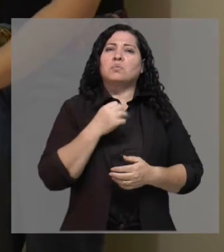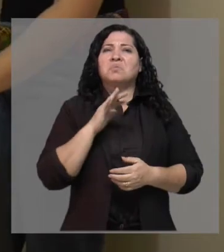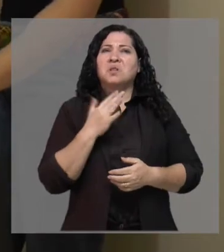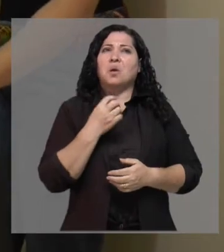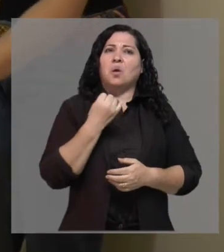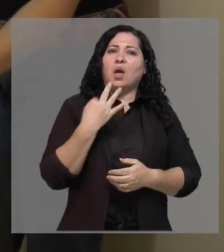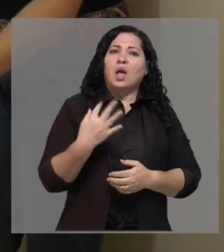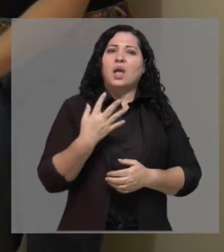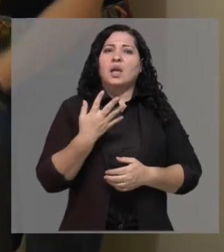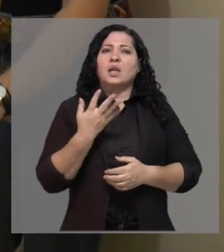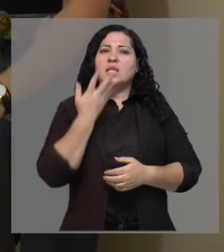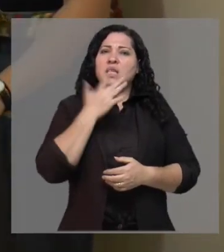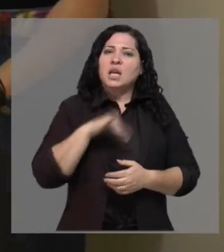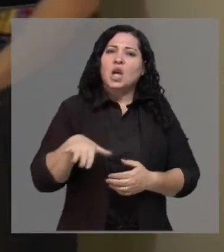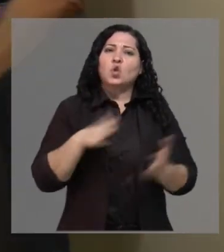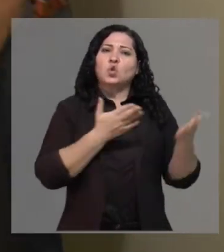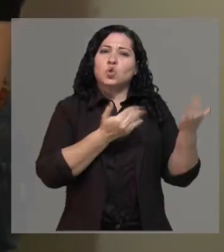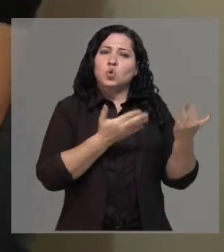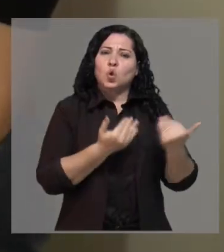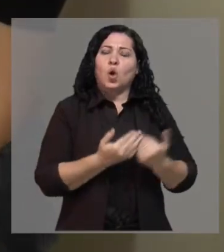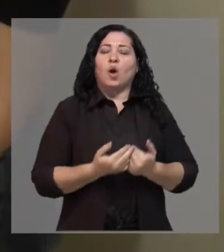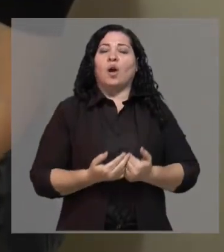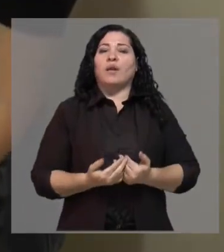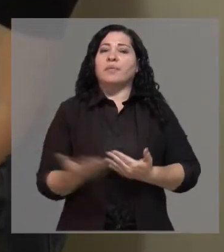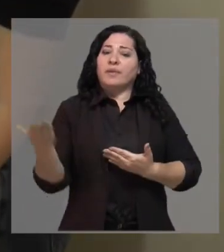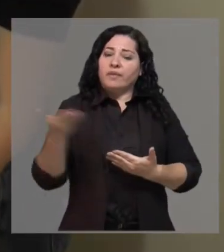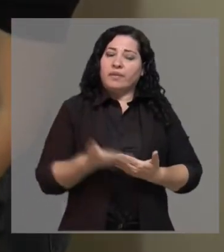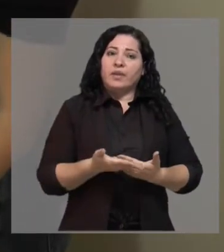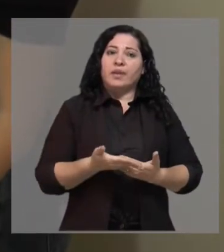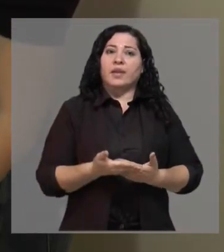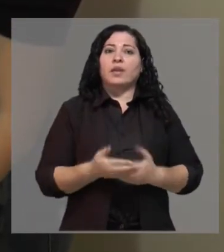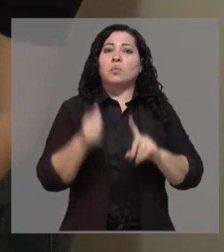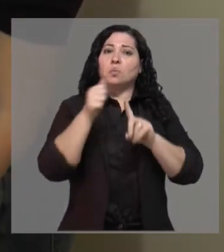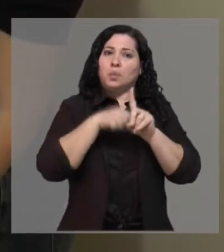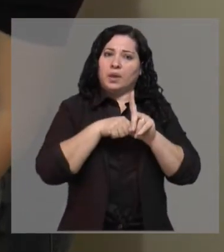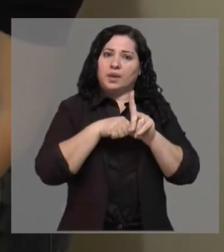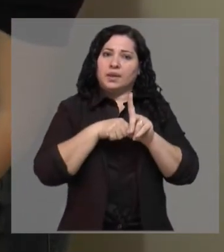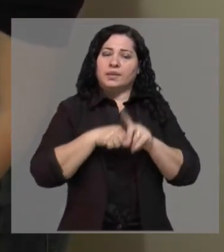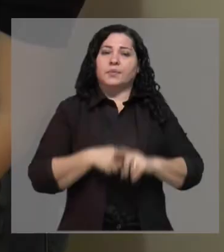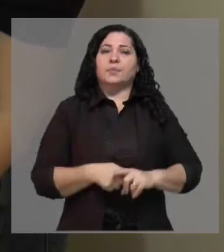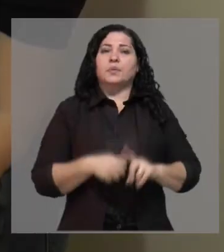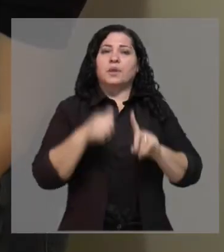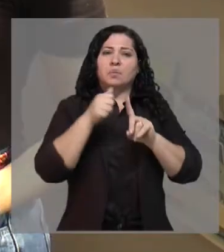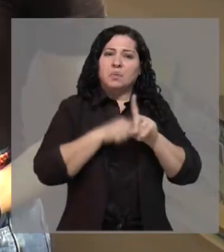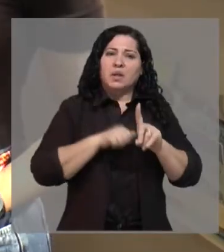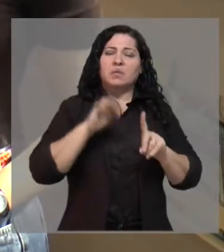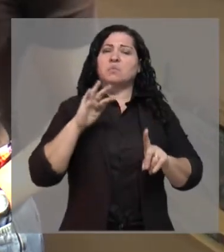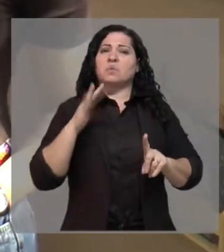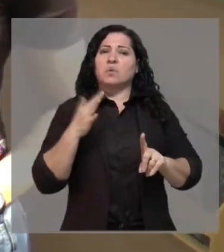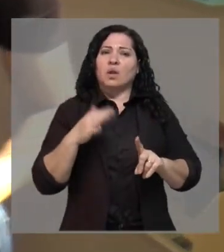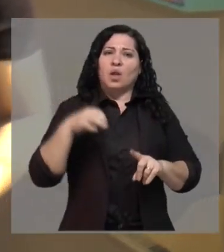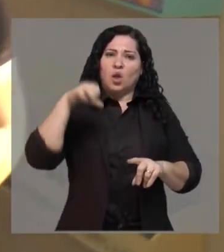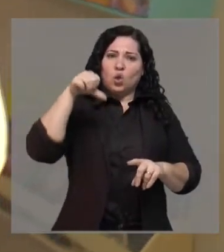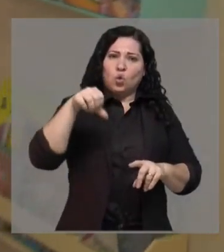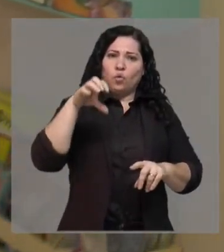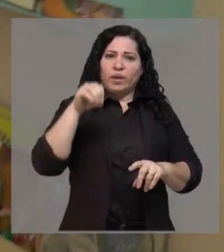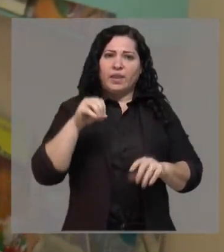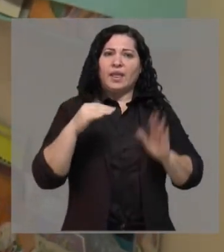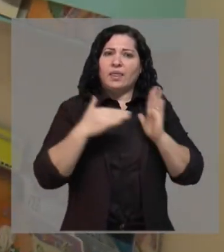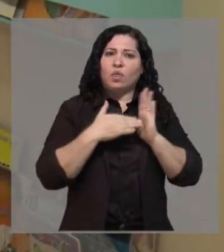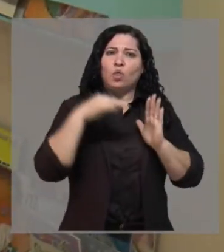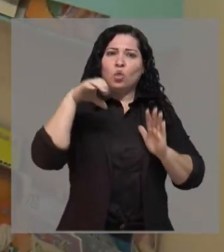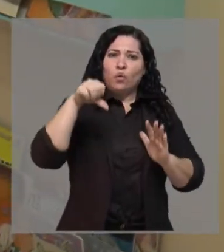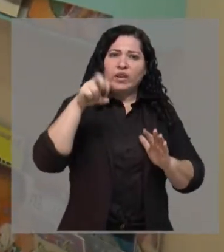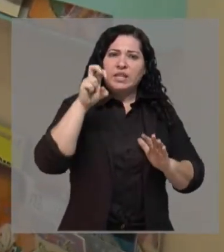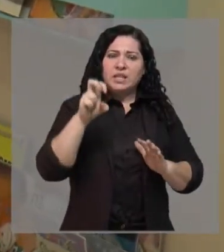Quantas crianças, entre crianças e adolescentes, passam por esta casa mensalmente? Por mês, em média, a gente tem de